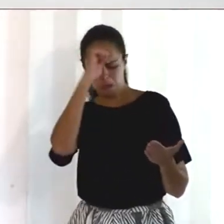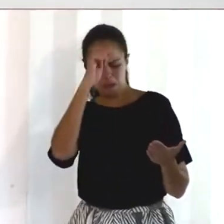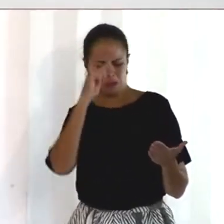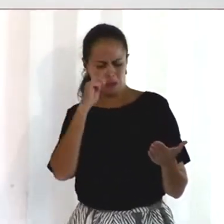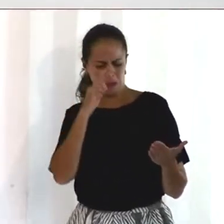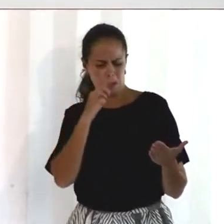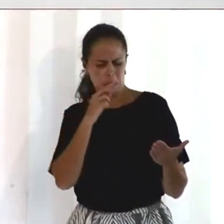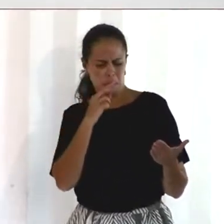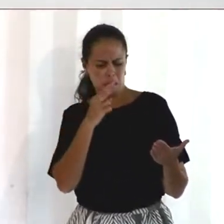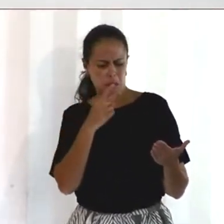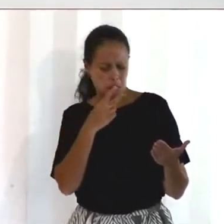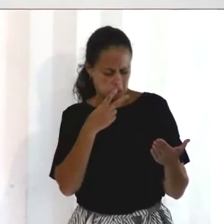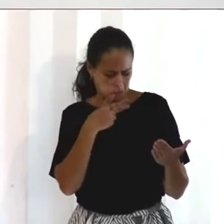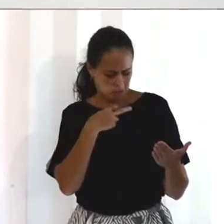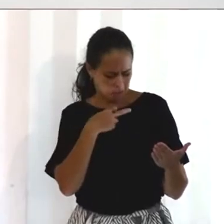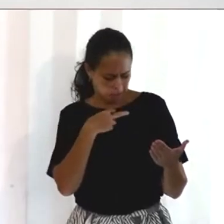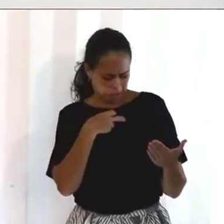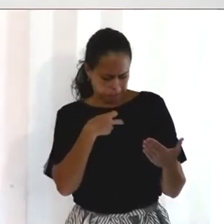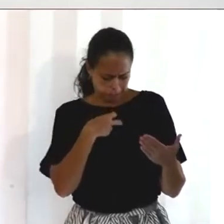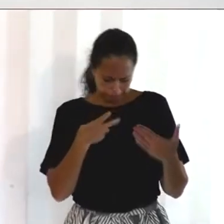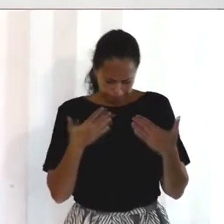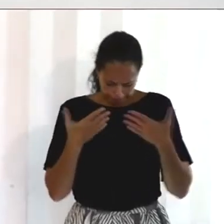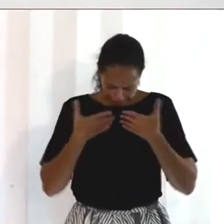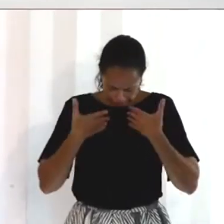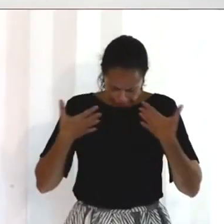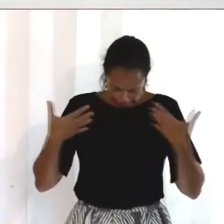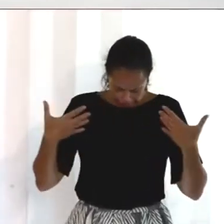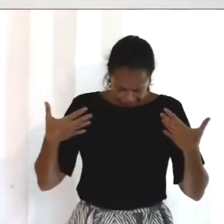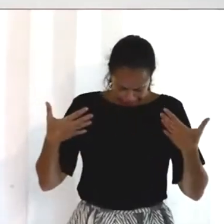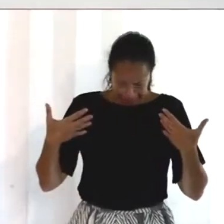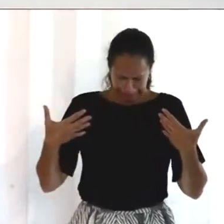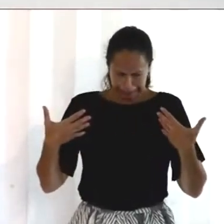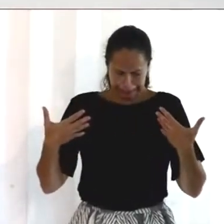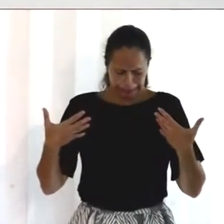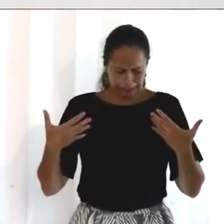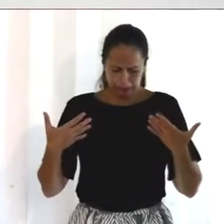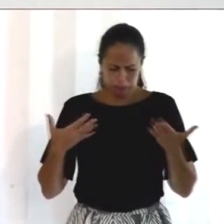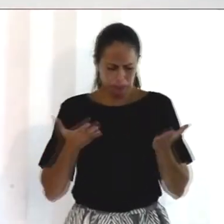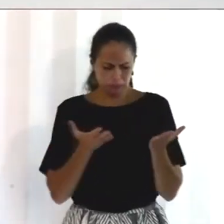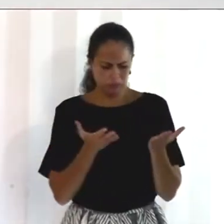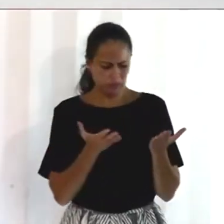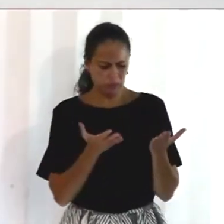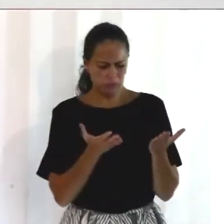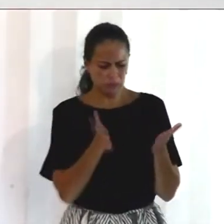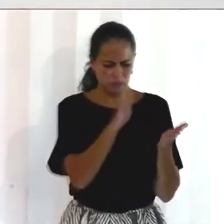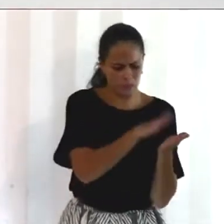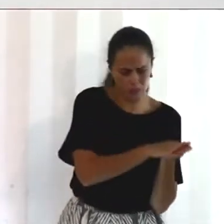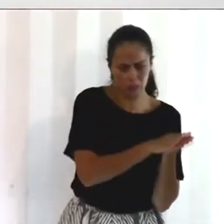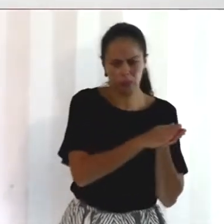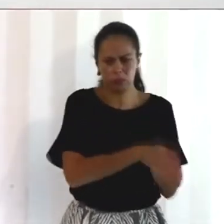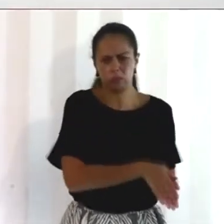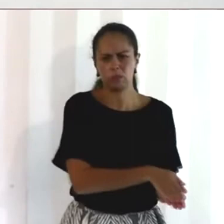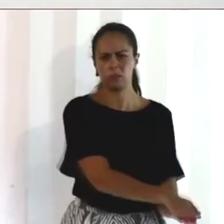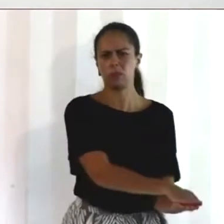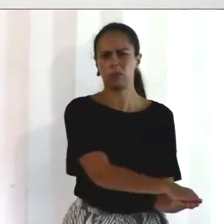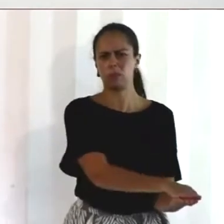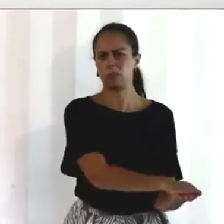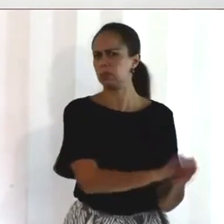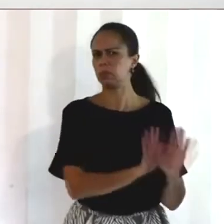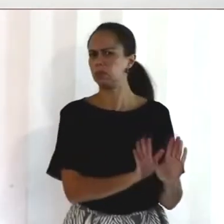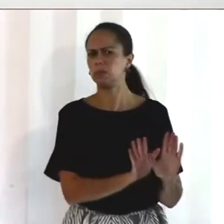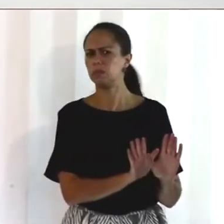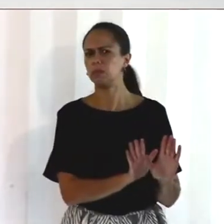A palavra de Deus é um compêndio amoroso de um pai que ensina o seu filho como andar.